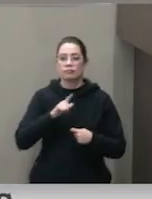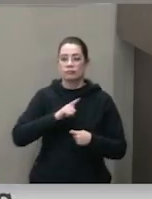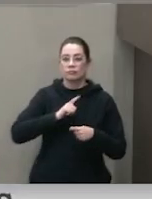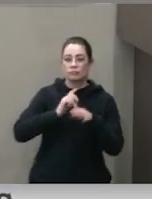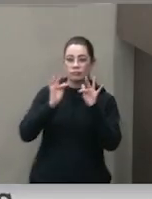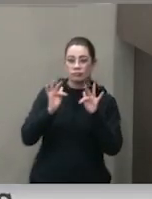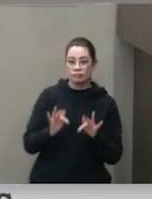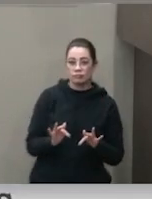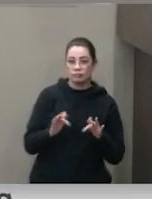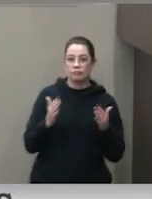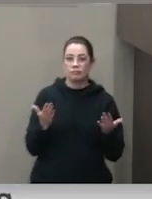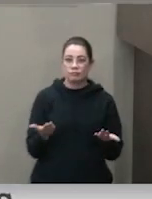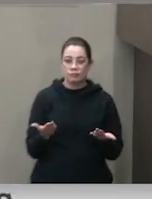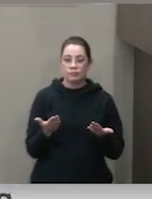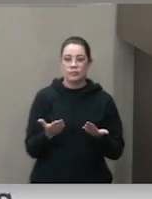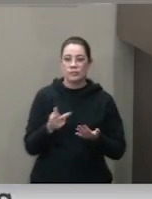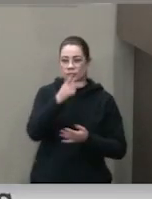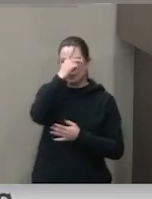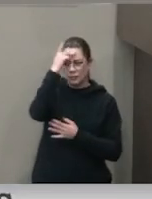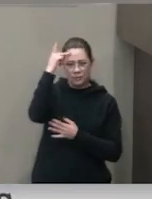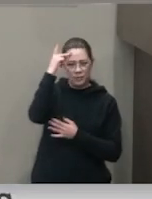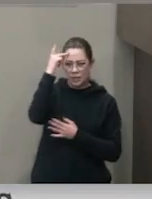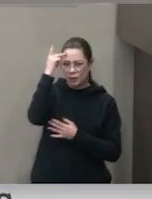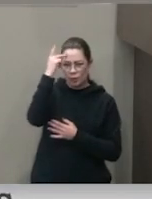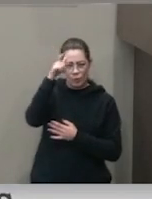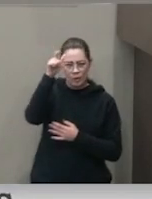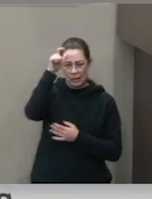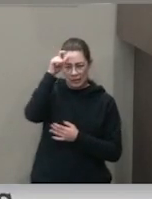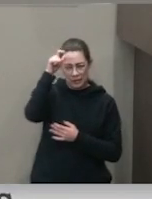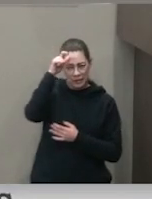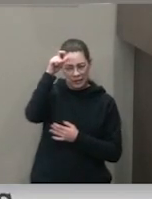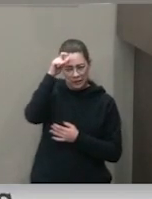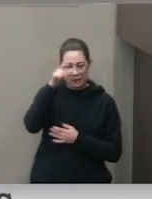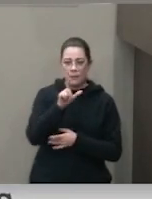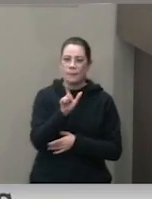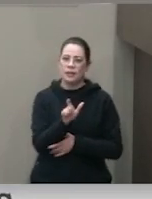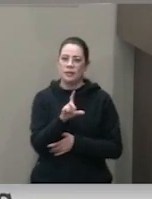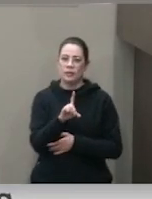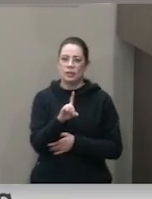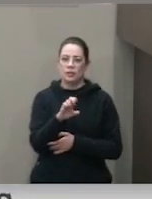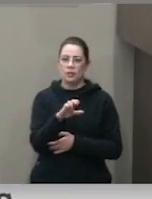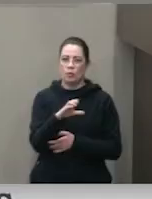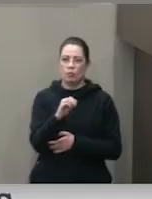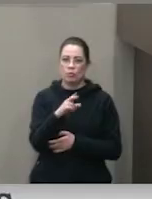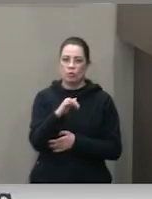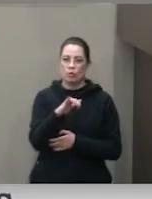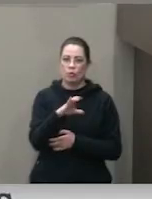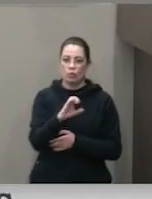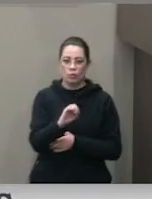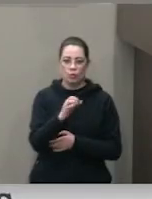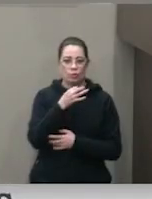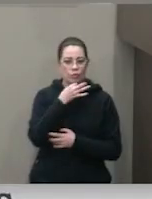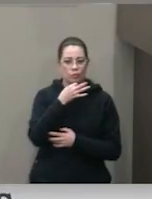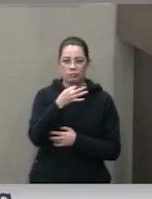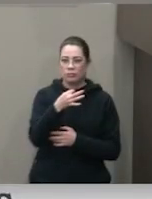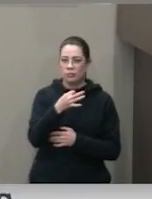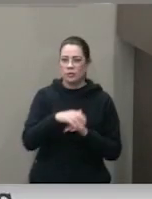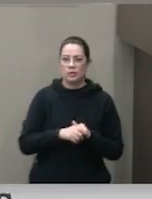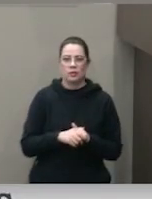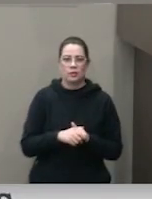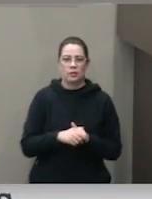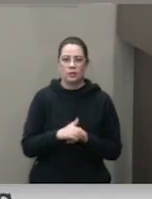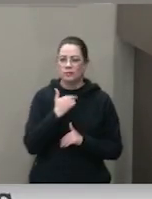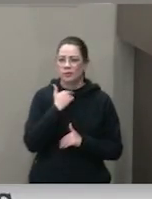terra. Esses demônios, que são verdadeiros demônios. A pessoa que tem atração por uma criança, ela não pode